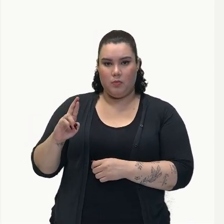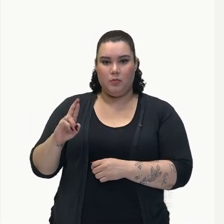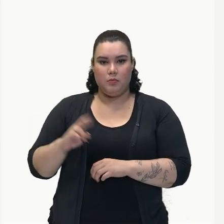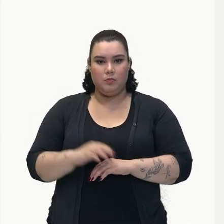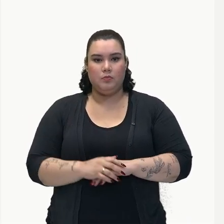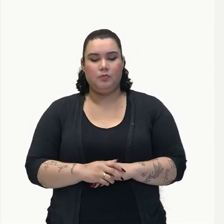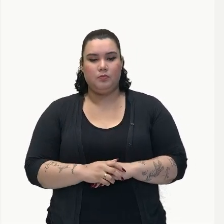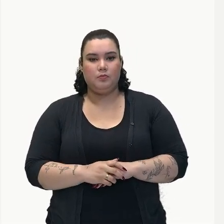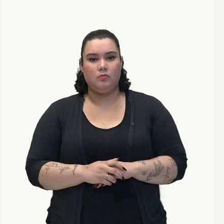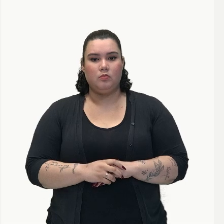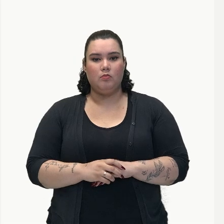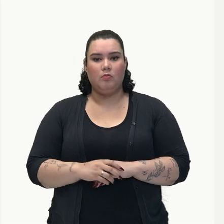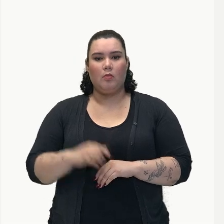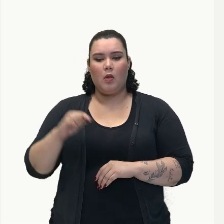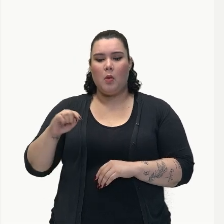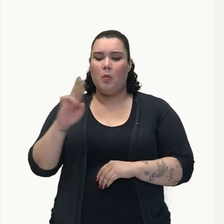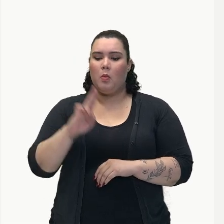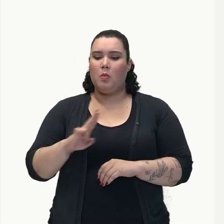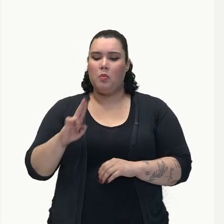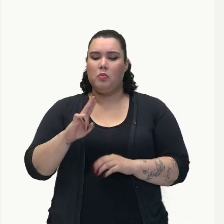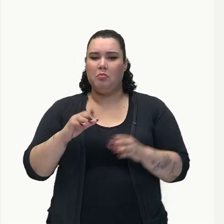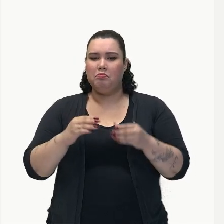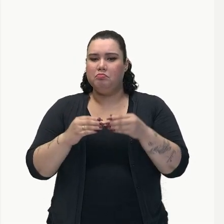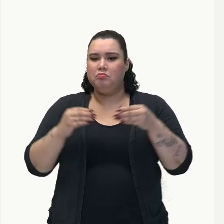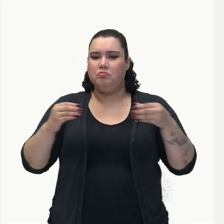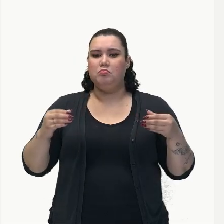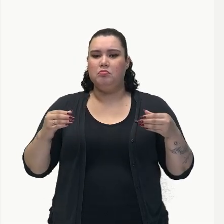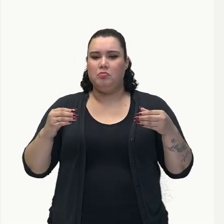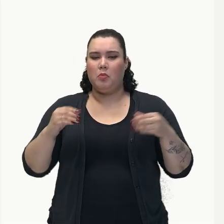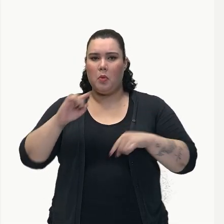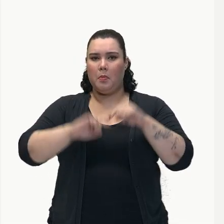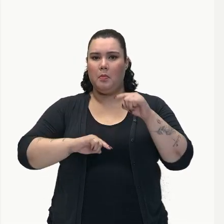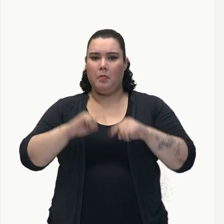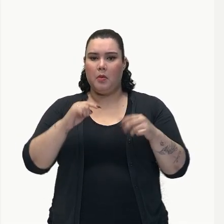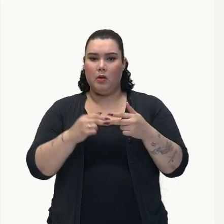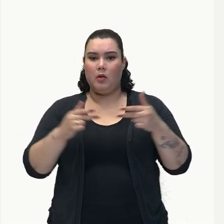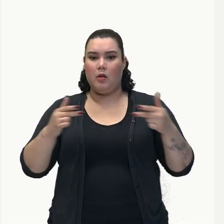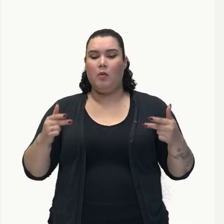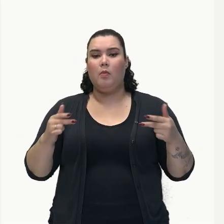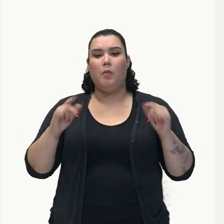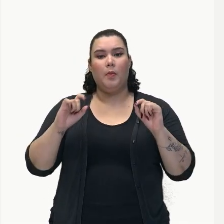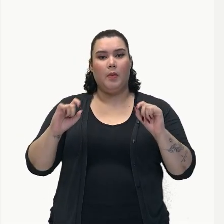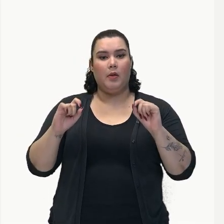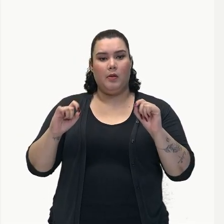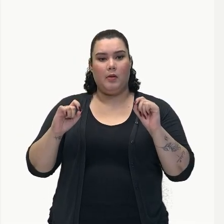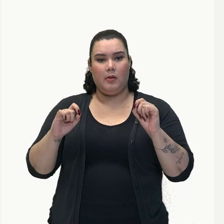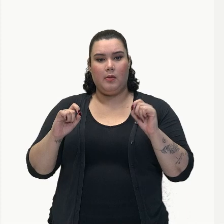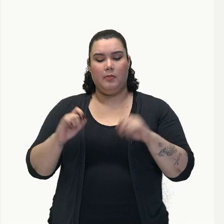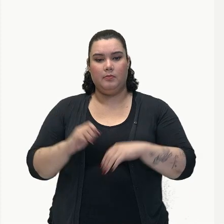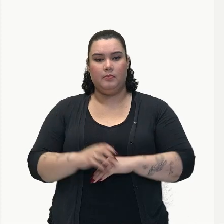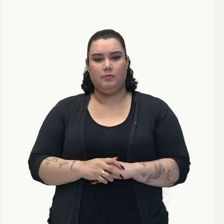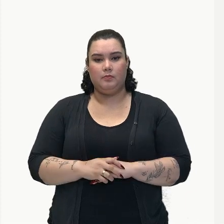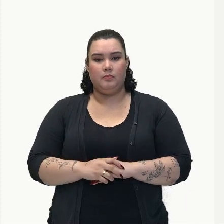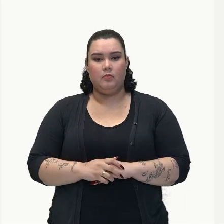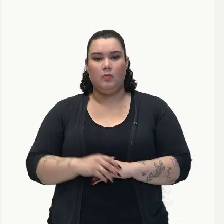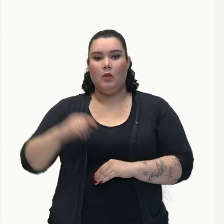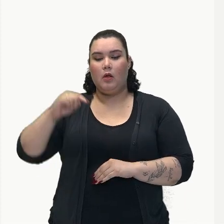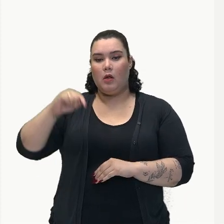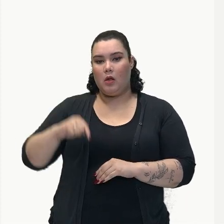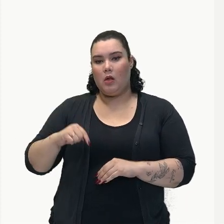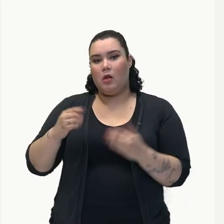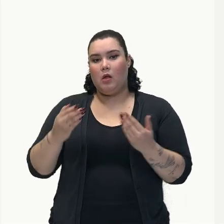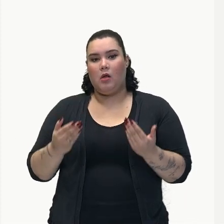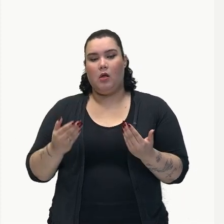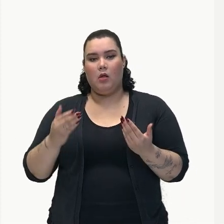equatoriano. E ele carrega aqui nas suas mãos, olha que instrumento bonito, né? Esse instrumento musical. Pode ser chamada